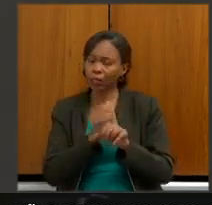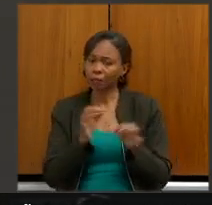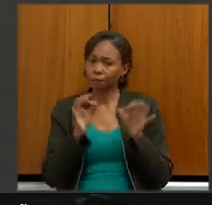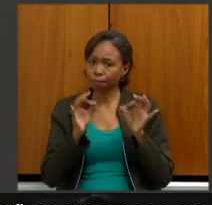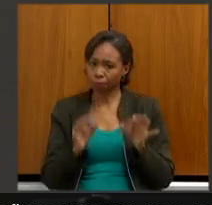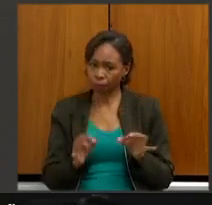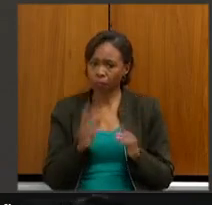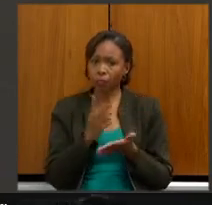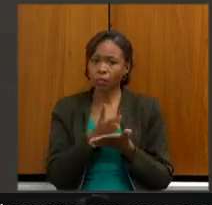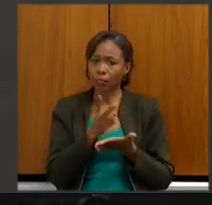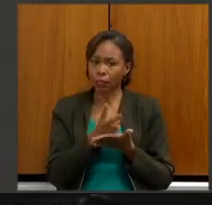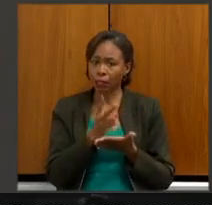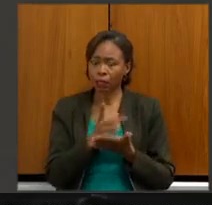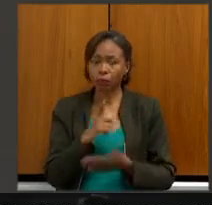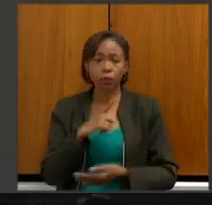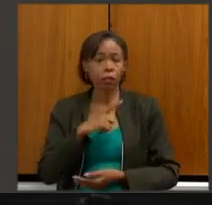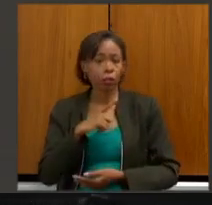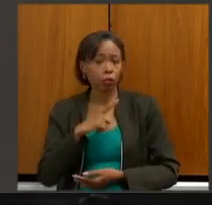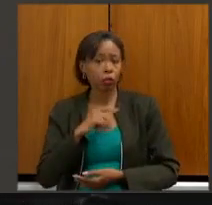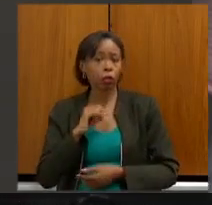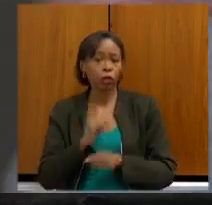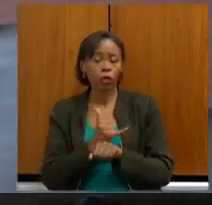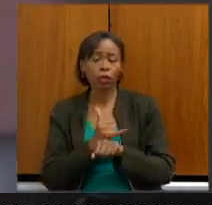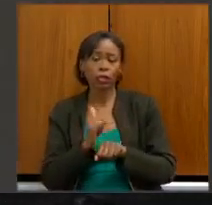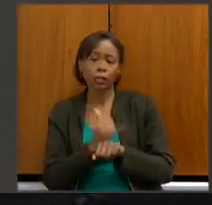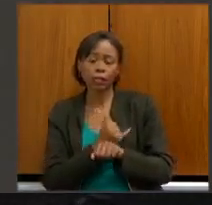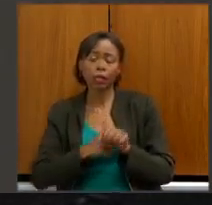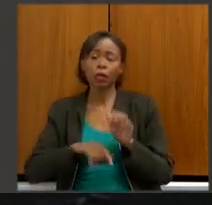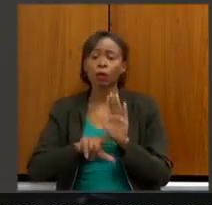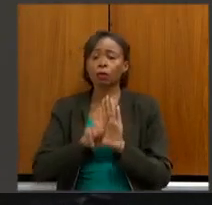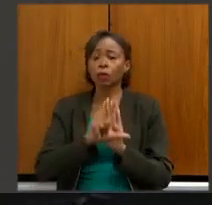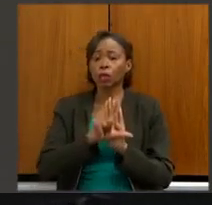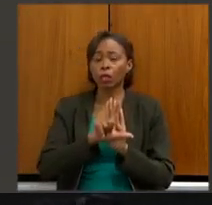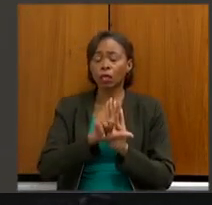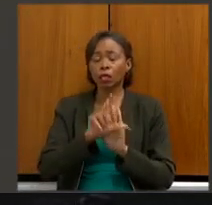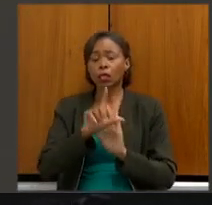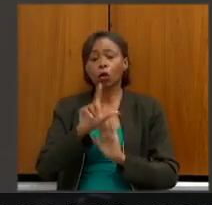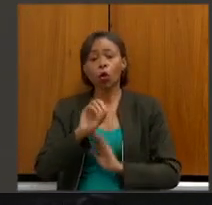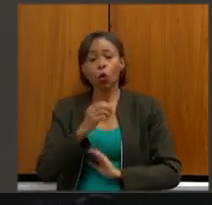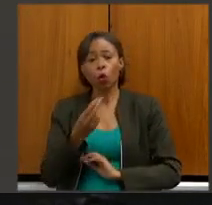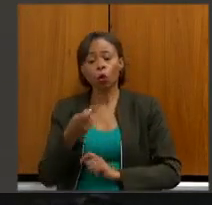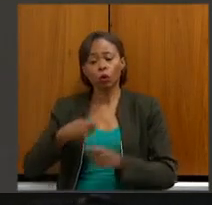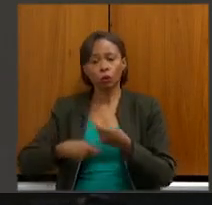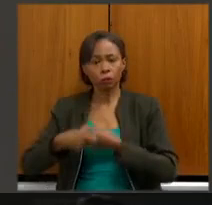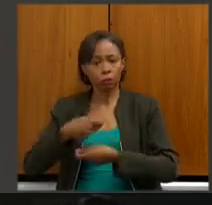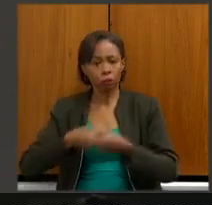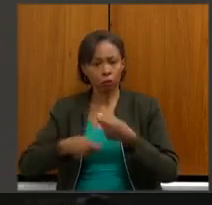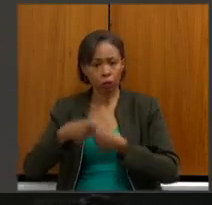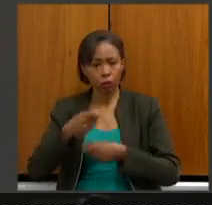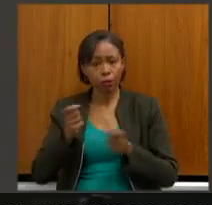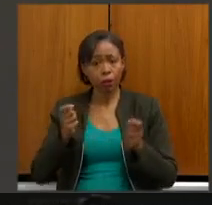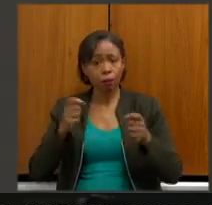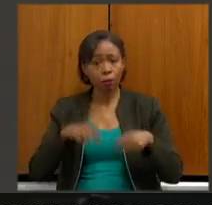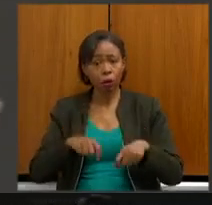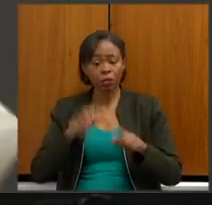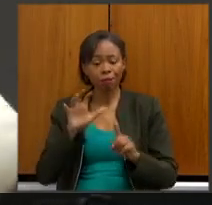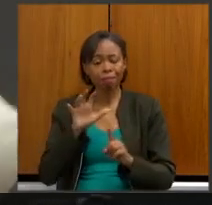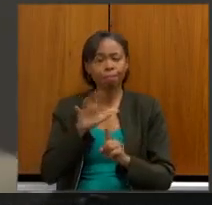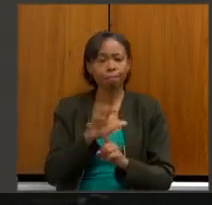a cada vez que sejam previstas medidas legislativas ou administrativas suscetíveis de afetá-los